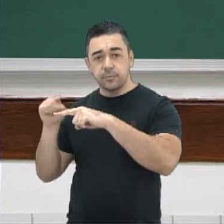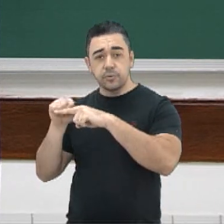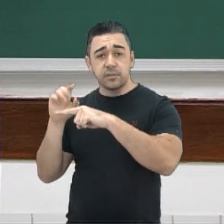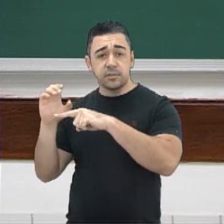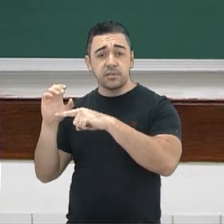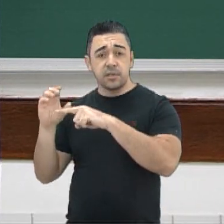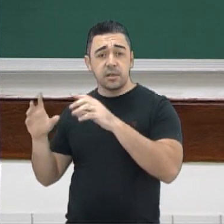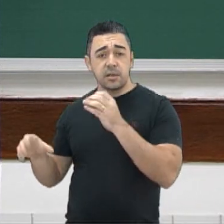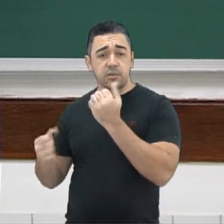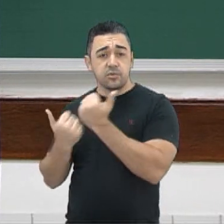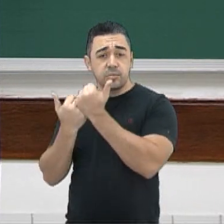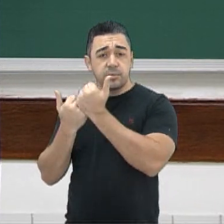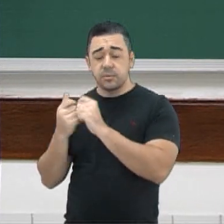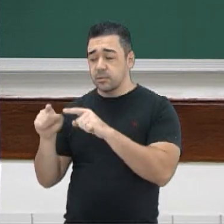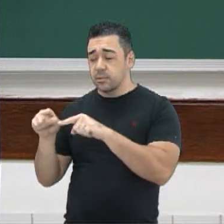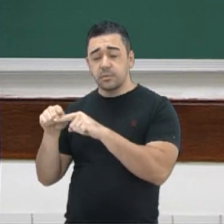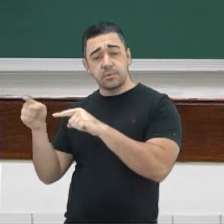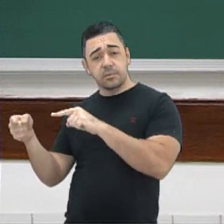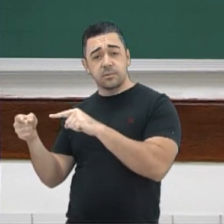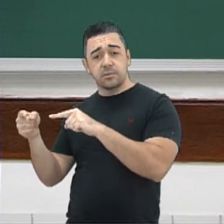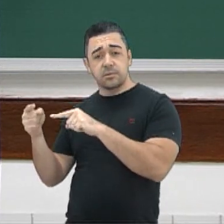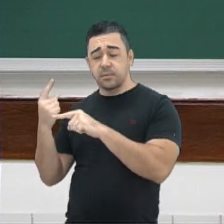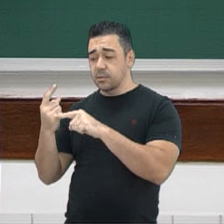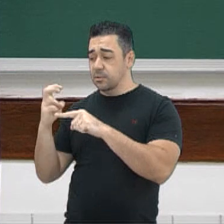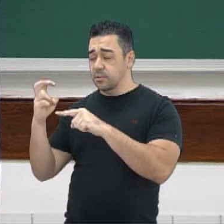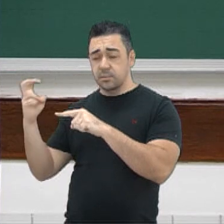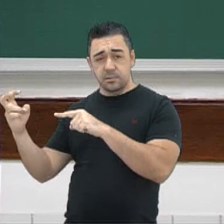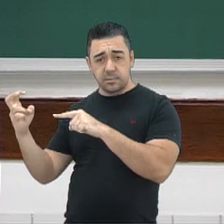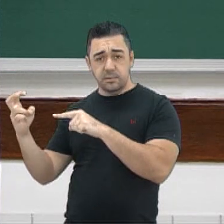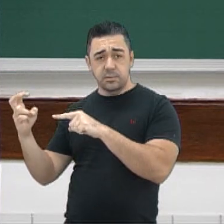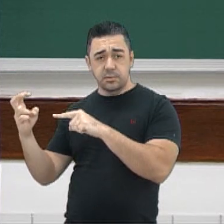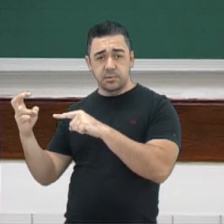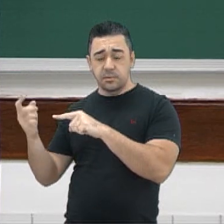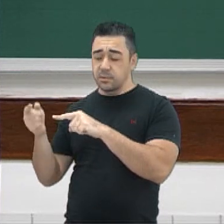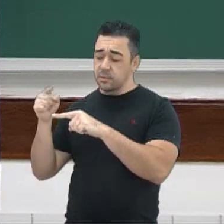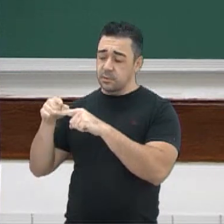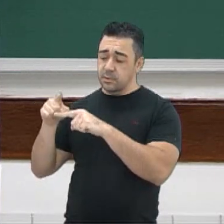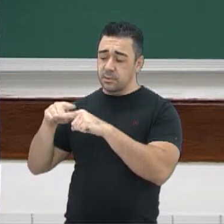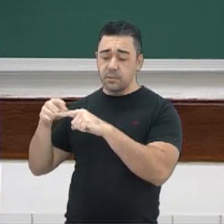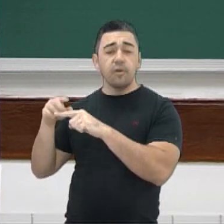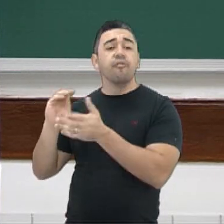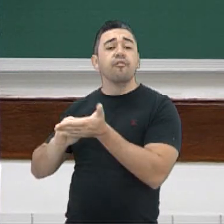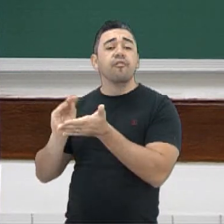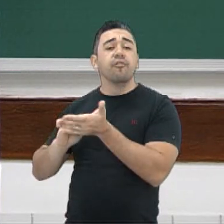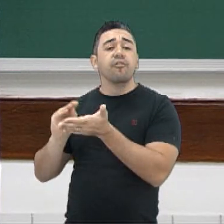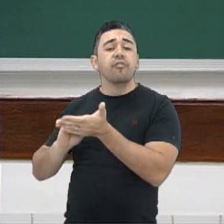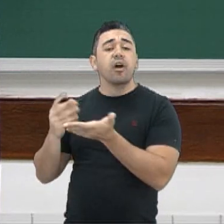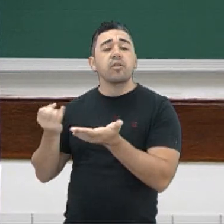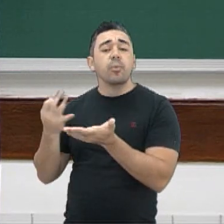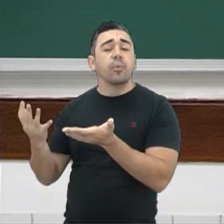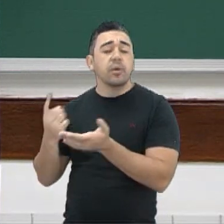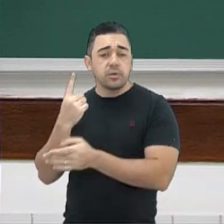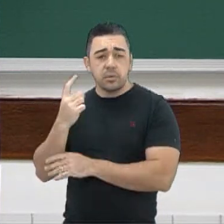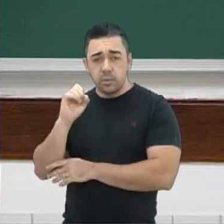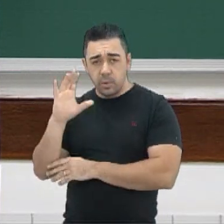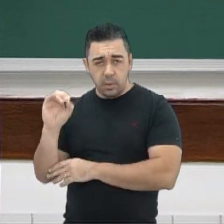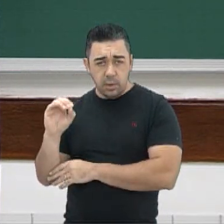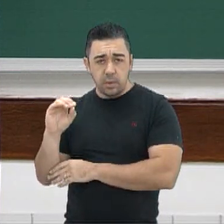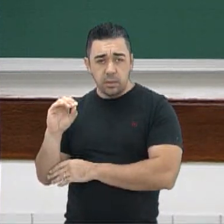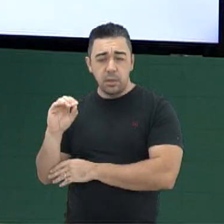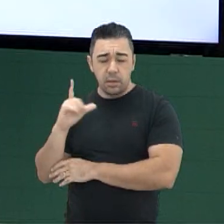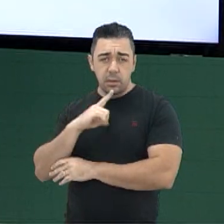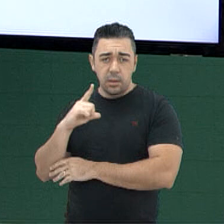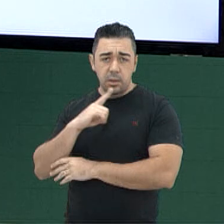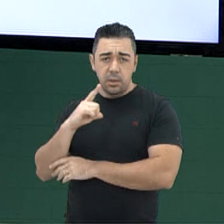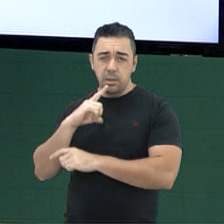é o suplemento do ângulo externo. Então, se o ângulo externo mede 155 graus, ele é suplementar ao